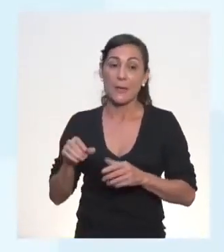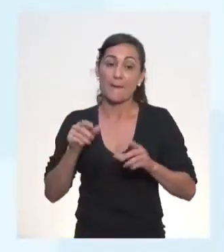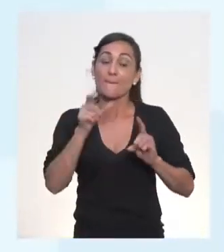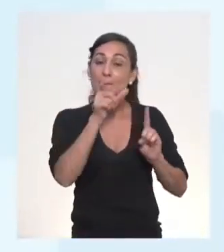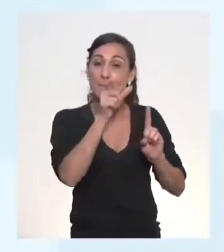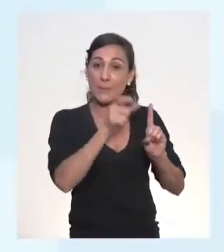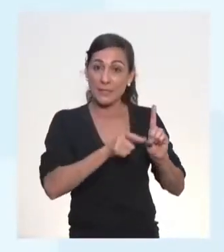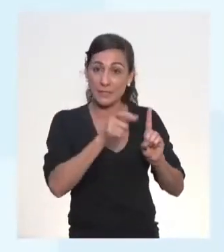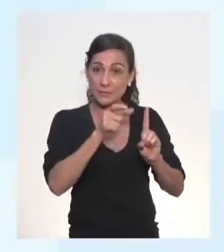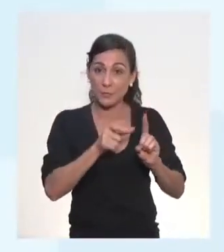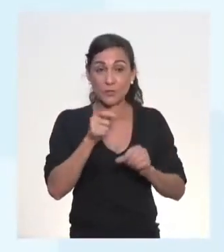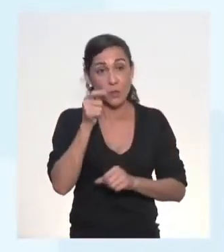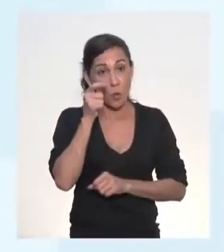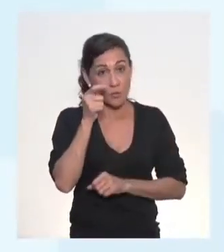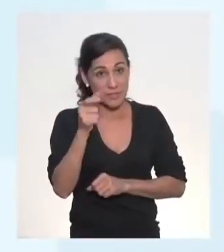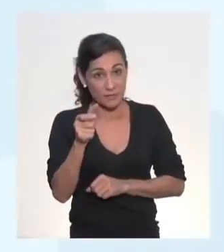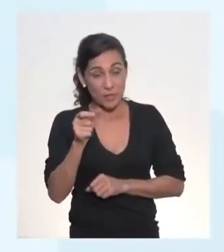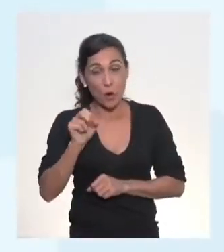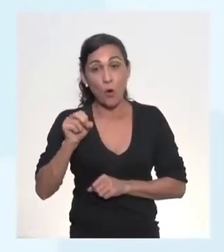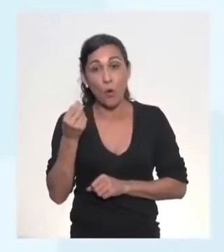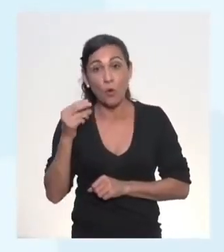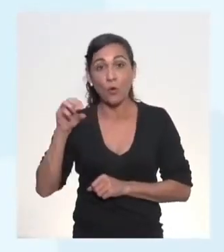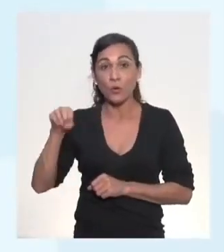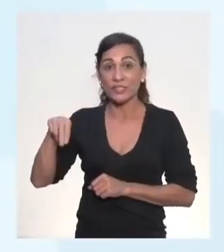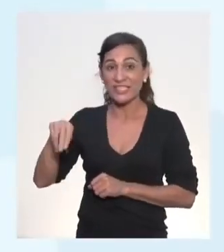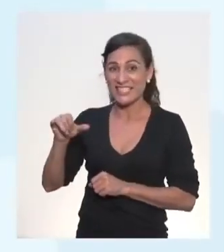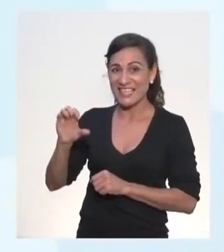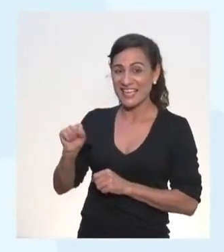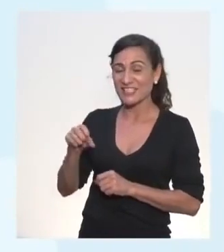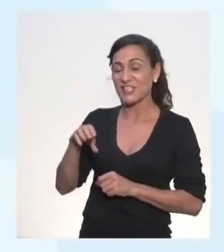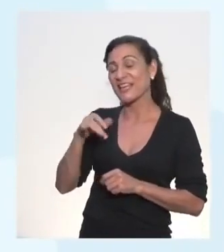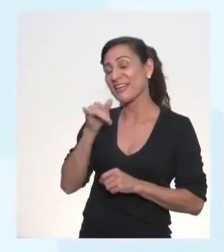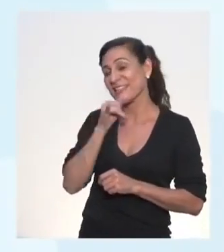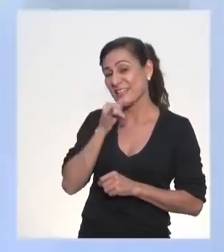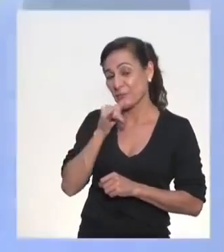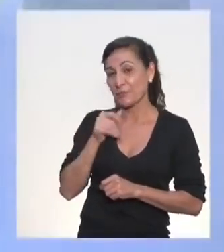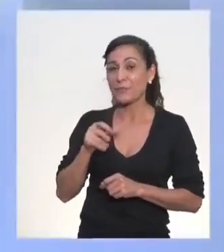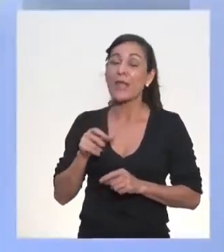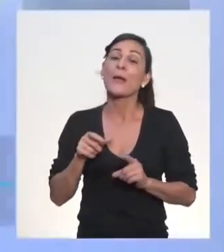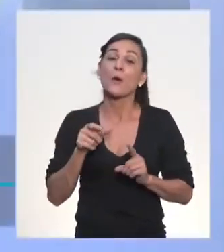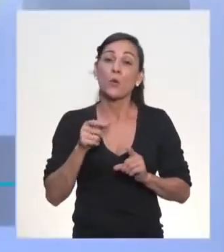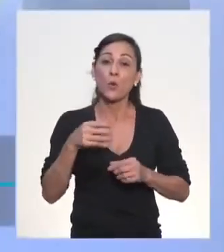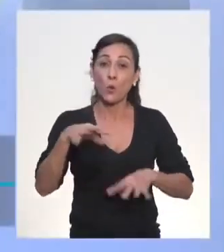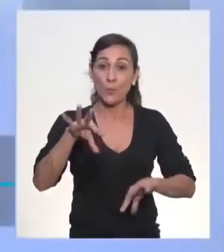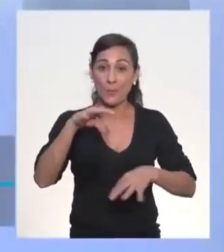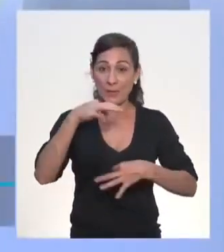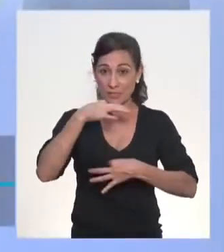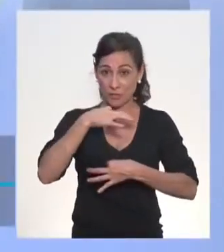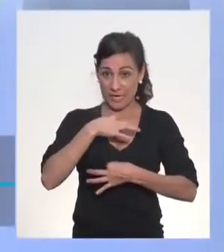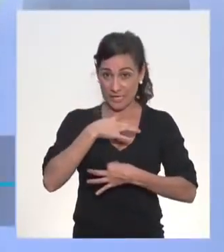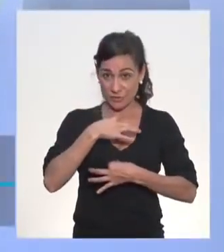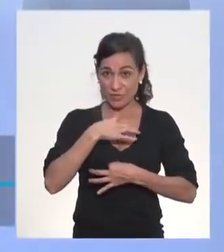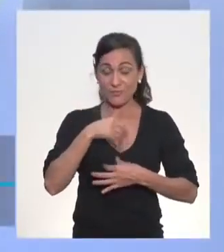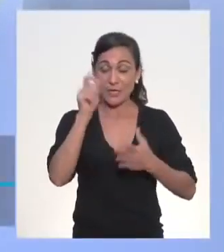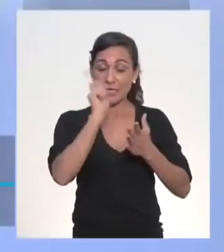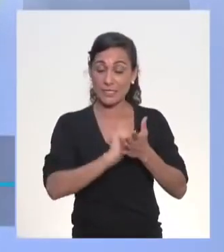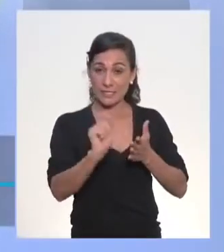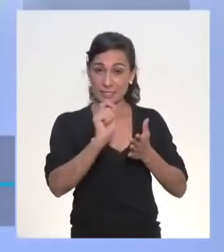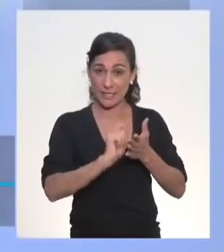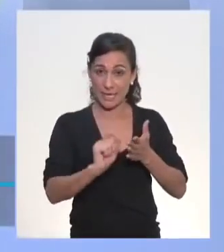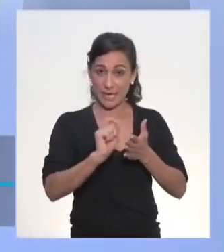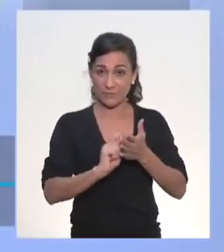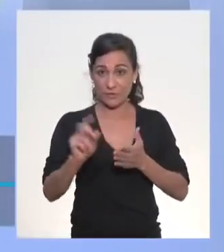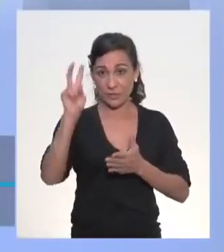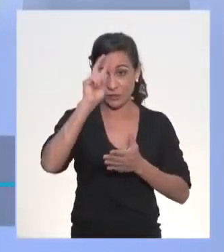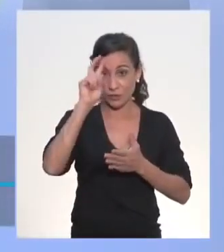ele pode ser observador, ou ele pode ser onisciente. Por exemplo, personagem é aquele cara que ele escreve a história e ele participa